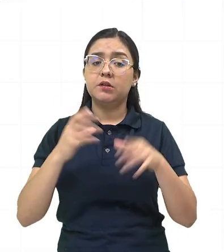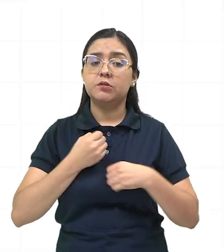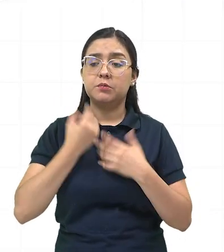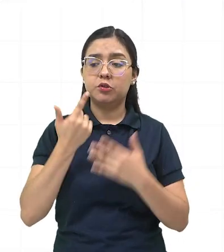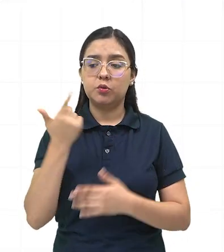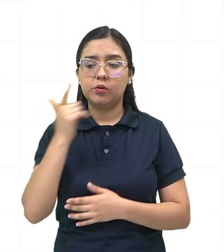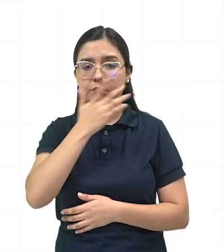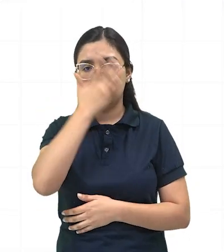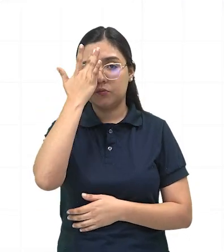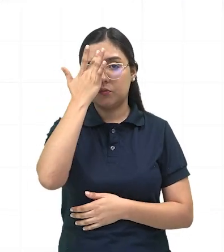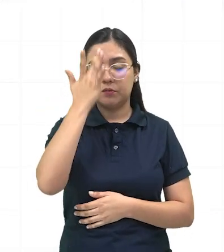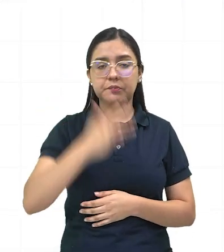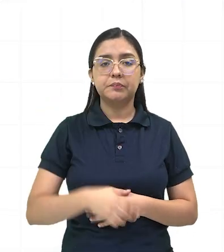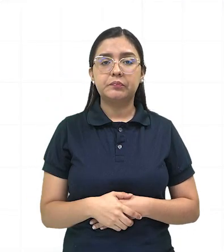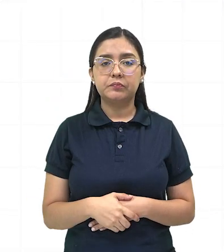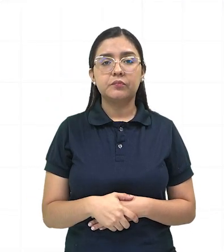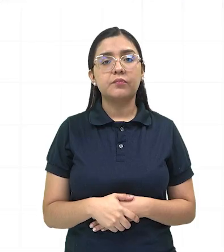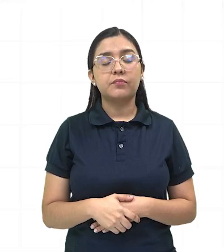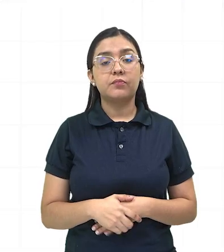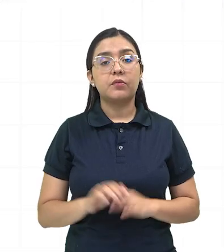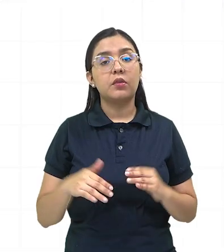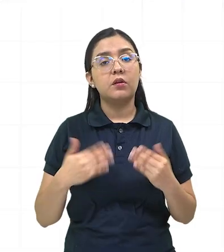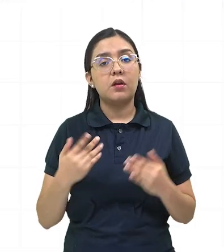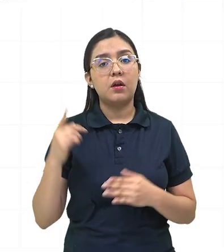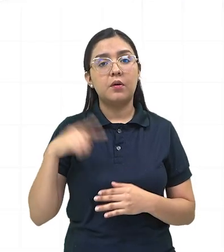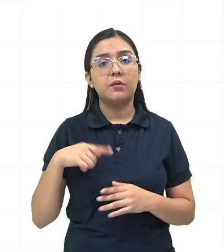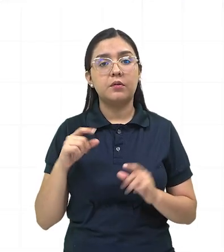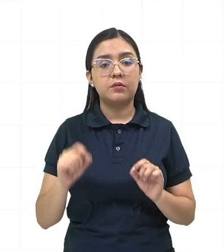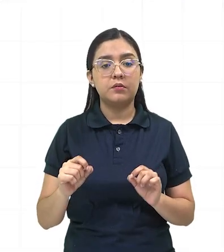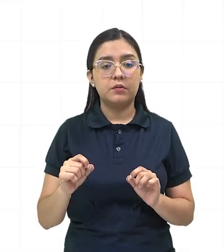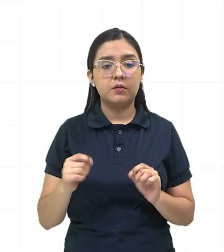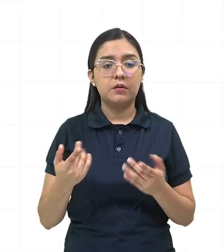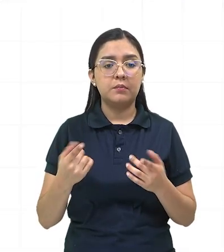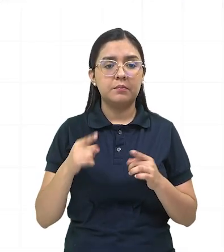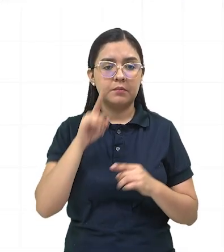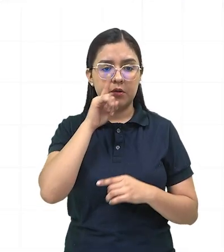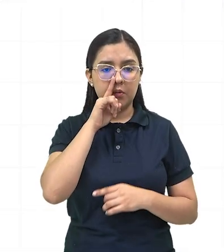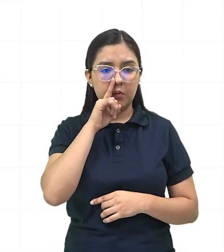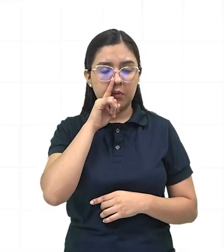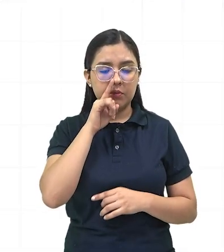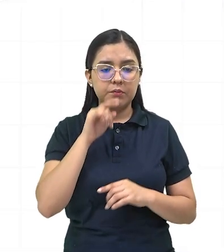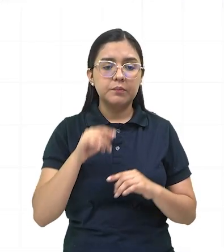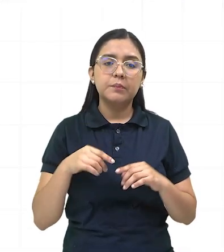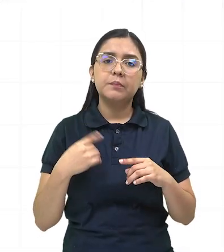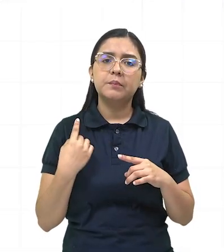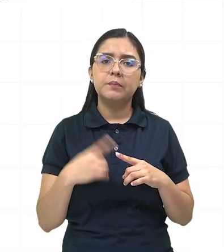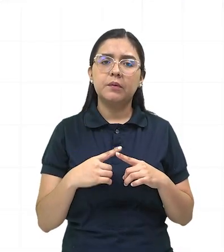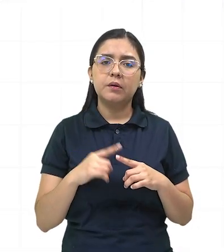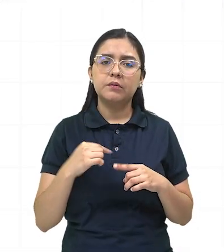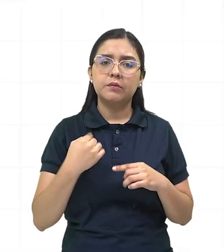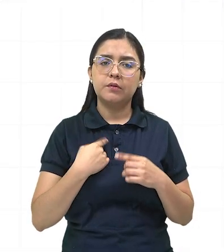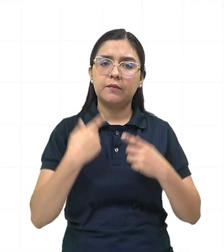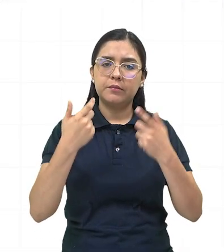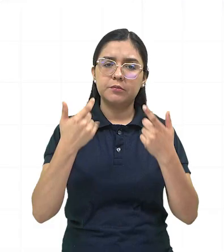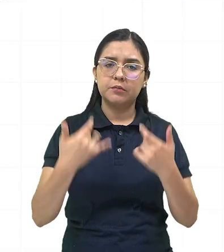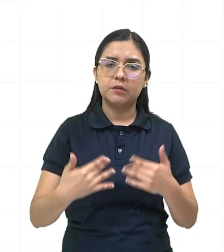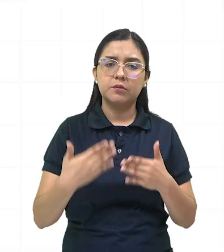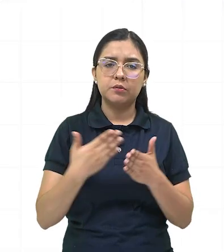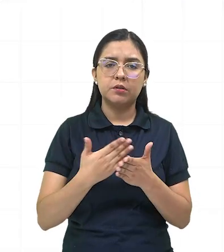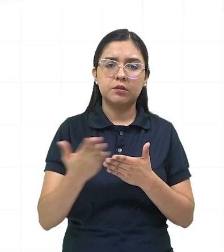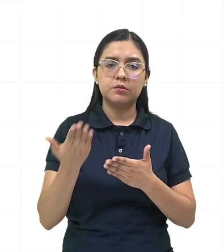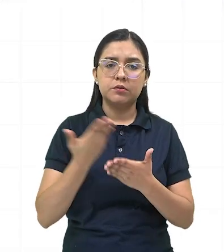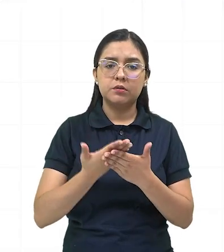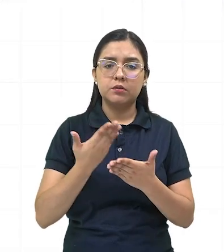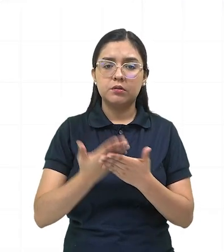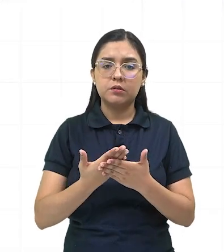de outras pessoas, isso é um perigo, o que a gente vem falando desde o início da